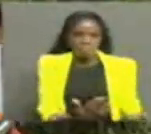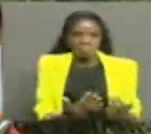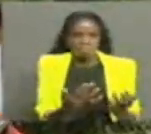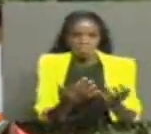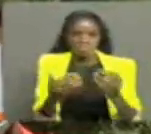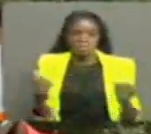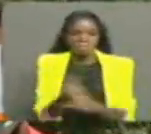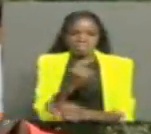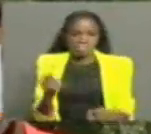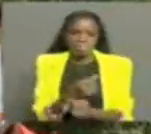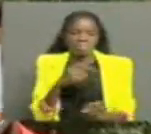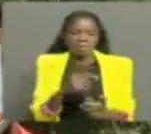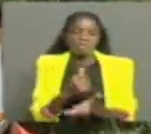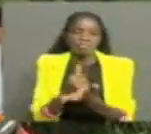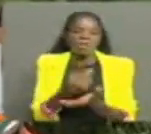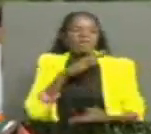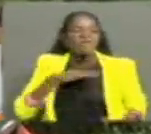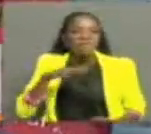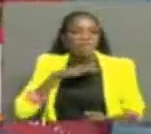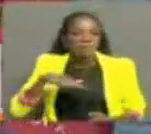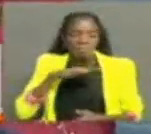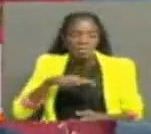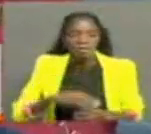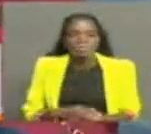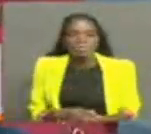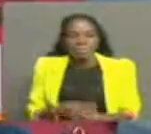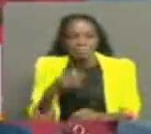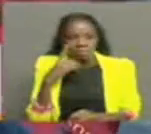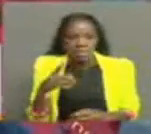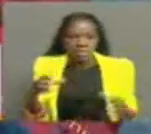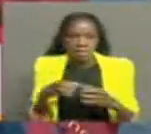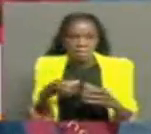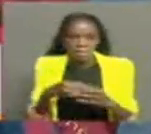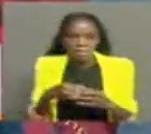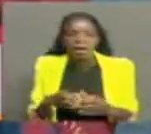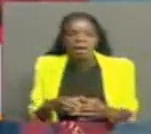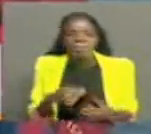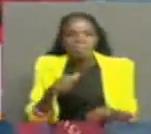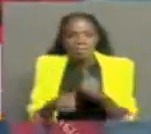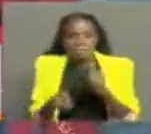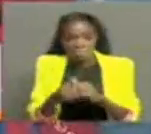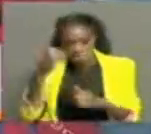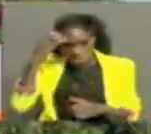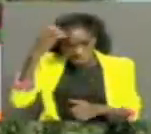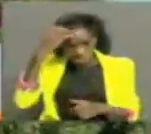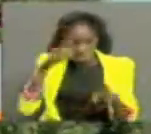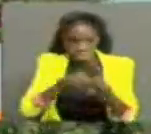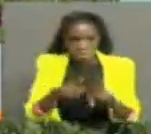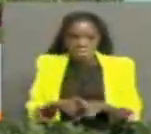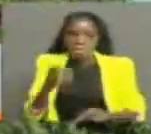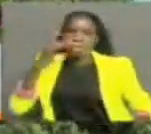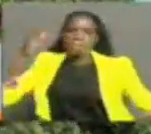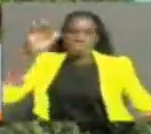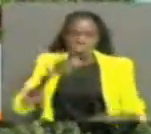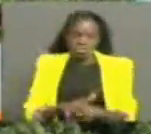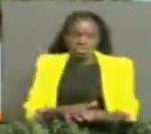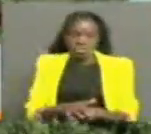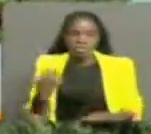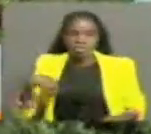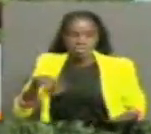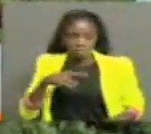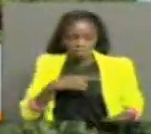para a sua autossuficiência alimentar. E no conjunto de preocupações, deixou promessas. Vamos levar essa preocupação ao mais